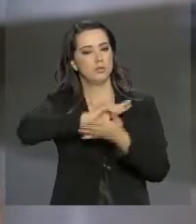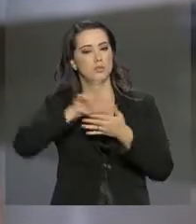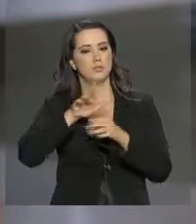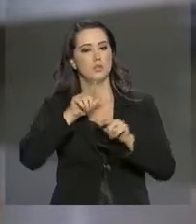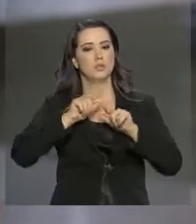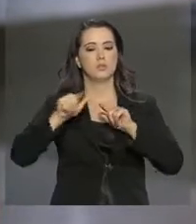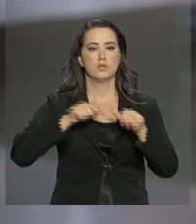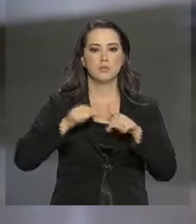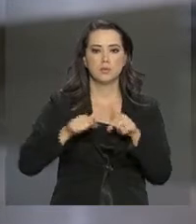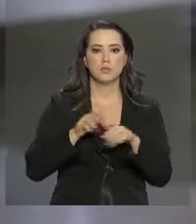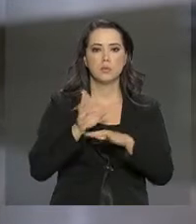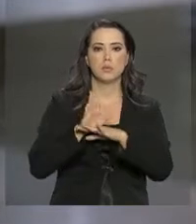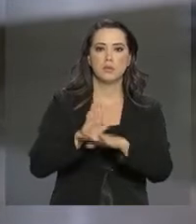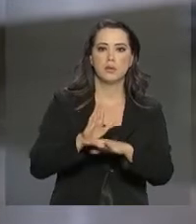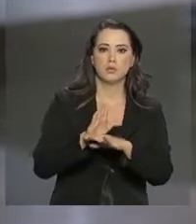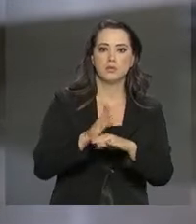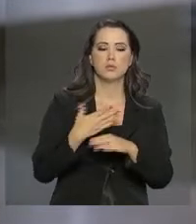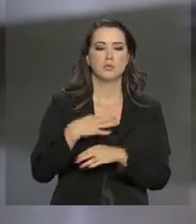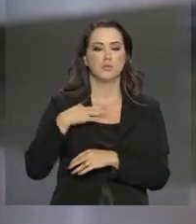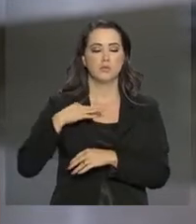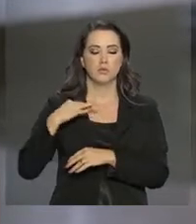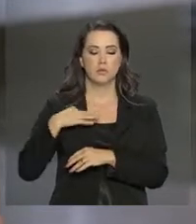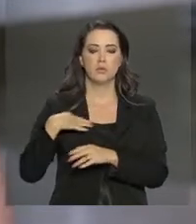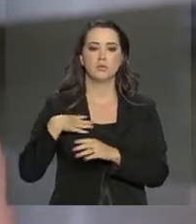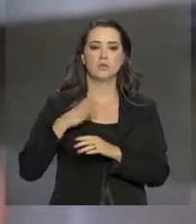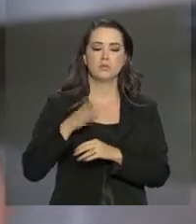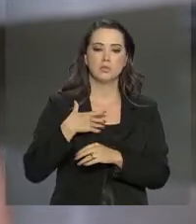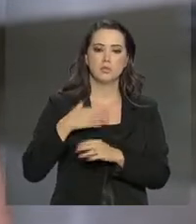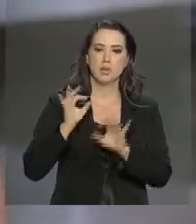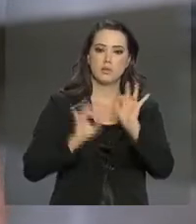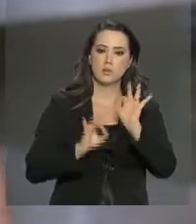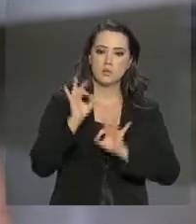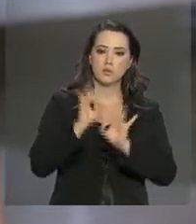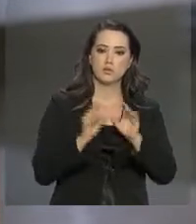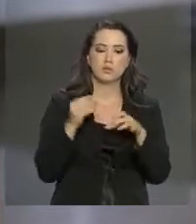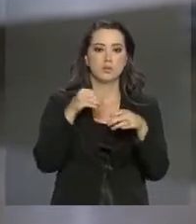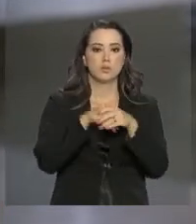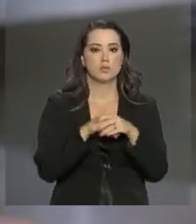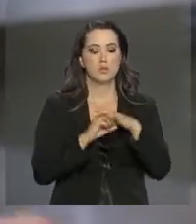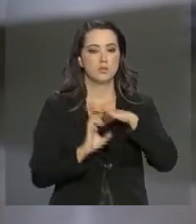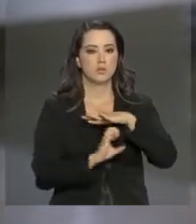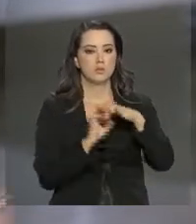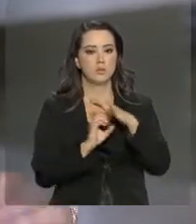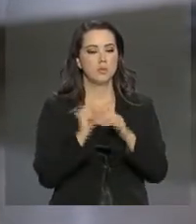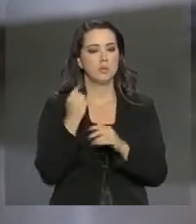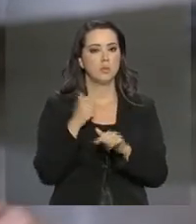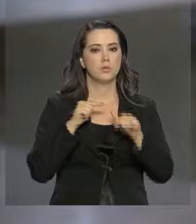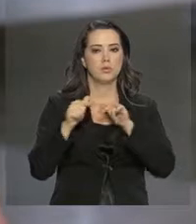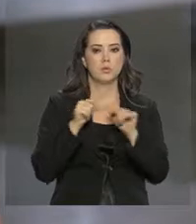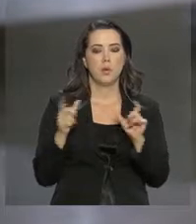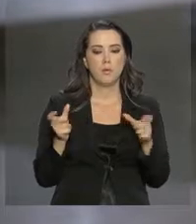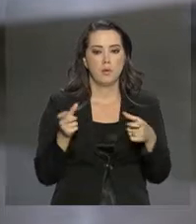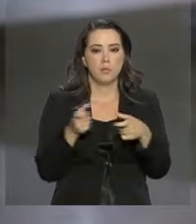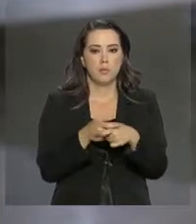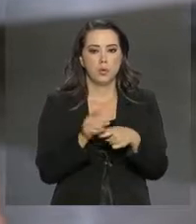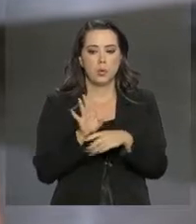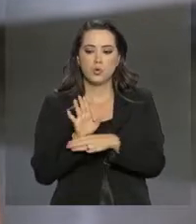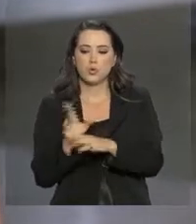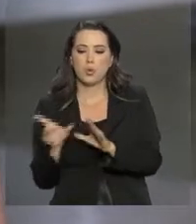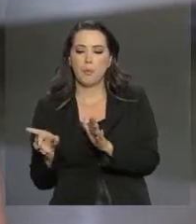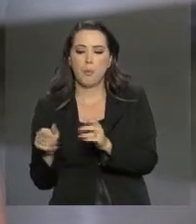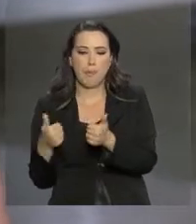solidariedade de ações voluntárias com organizações dentro das empresas ou ações pequenas ajudando o próximo à comunidade